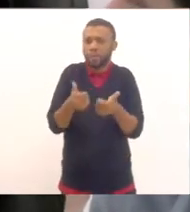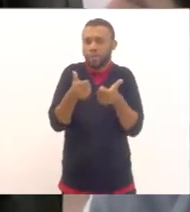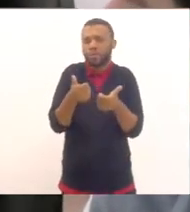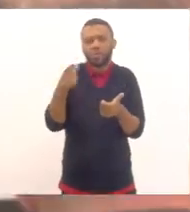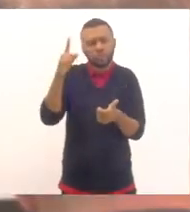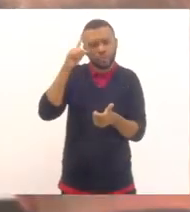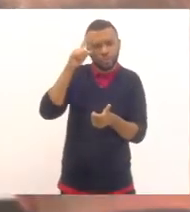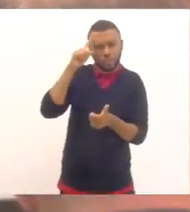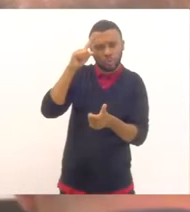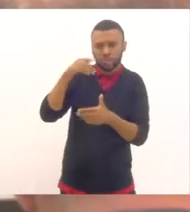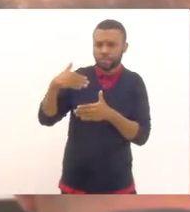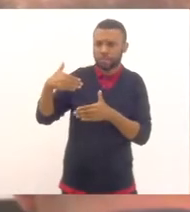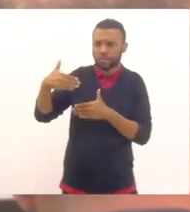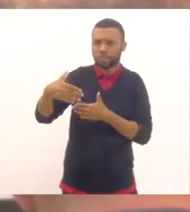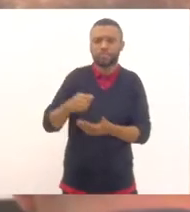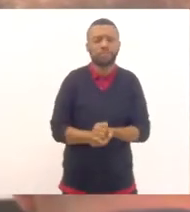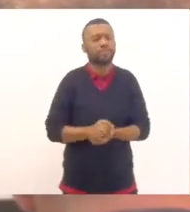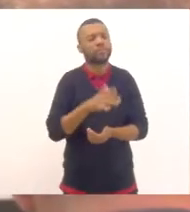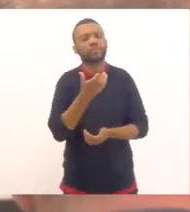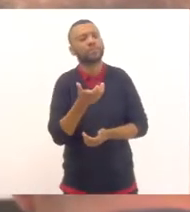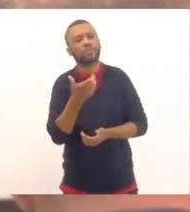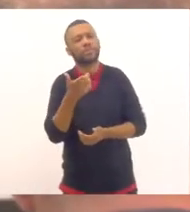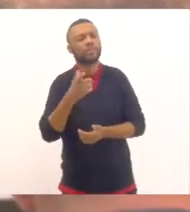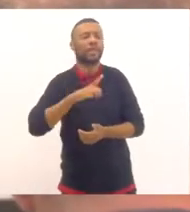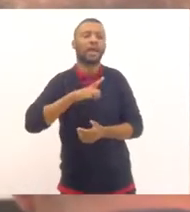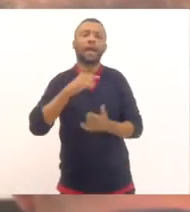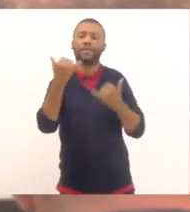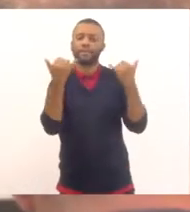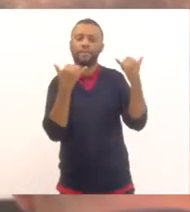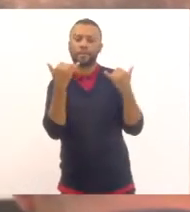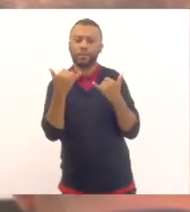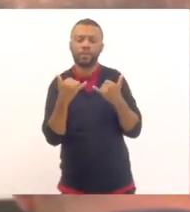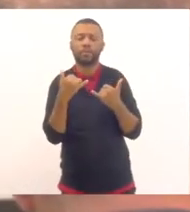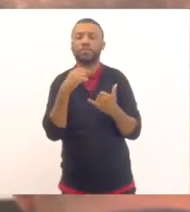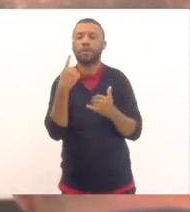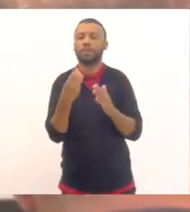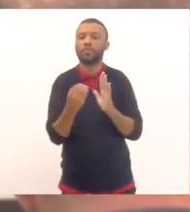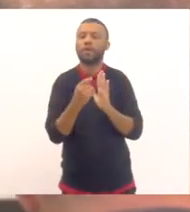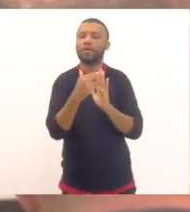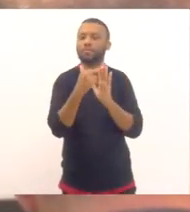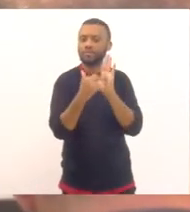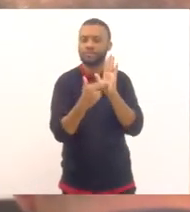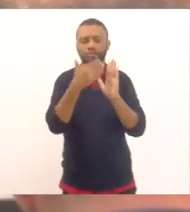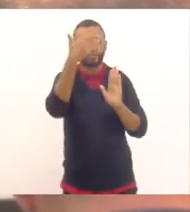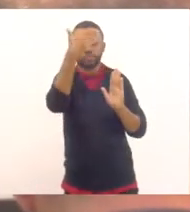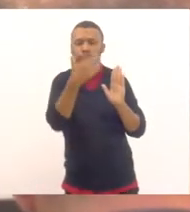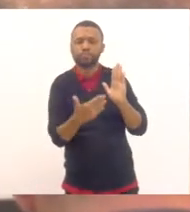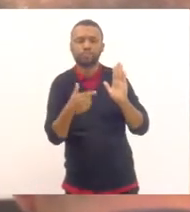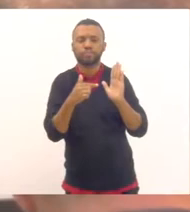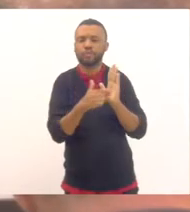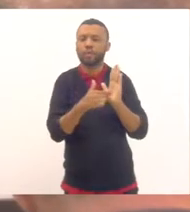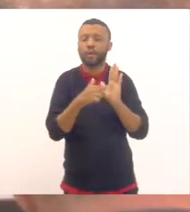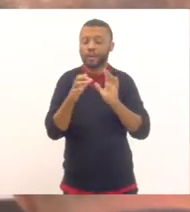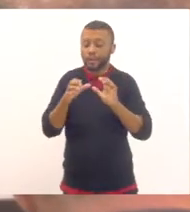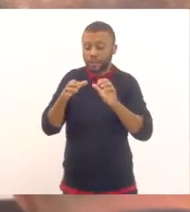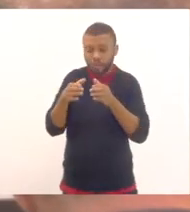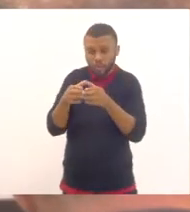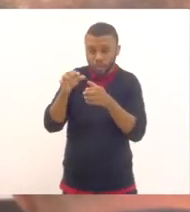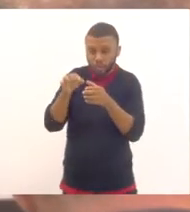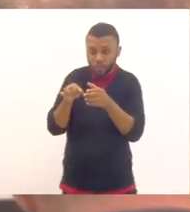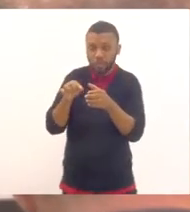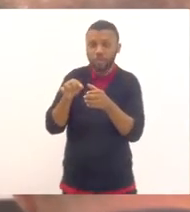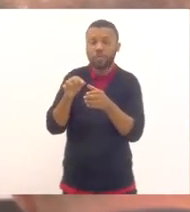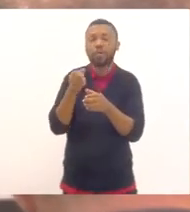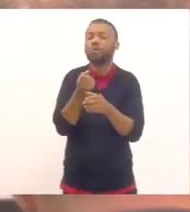detalhes eu gostaria de ter informação a gente passa no nosso relatório como está é com efetivo desse grupamento são